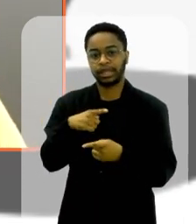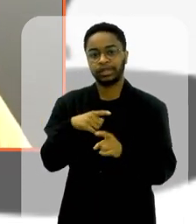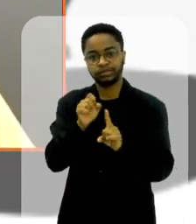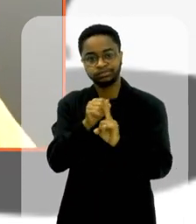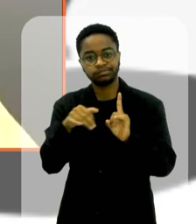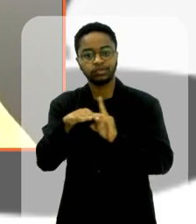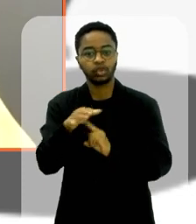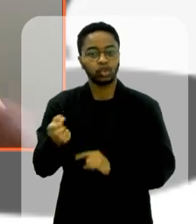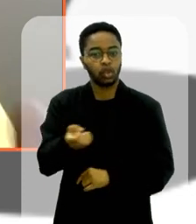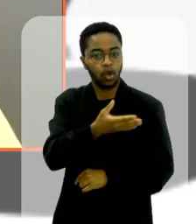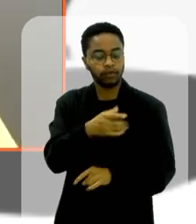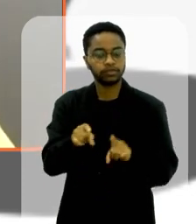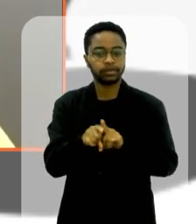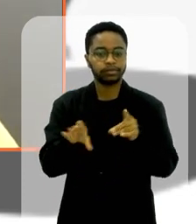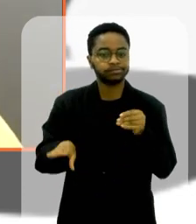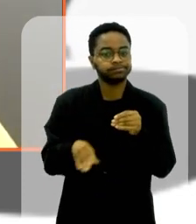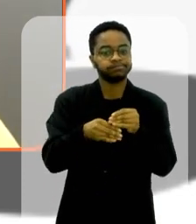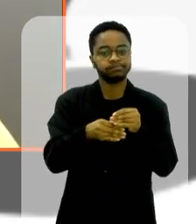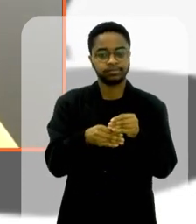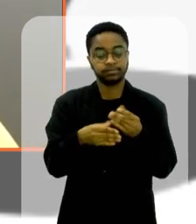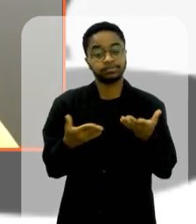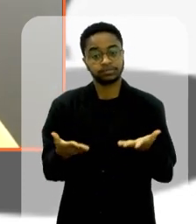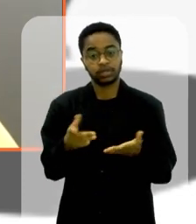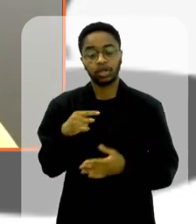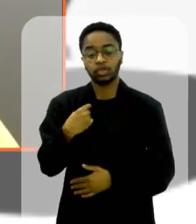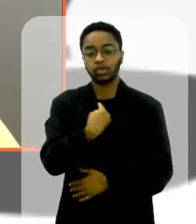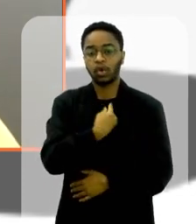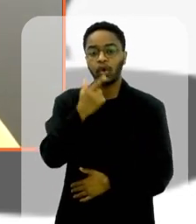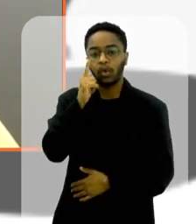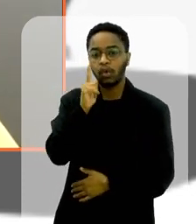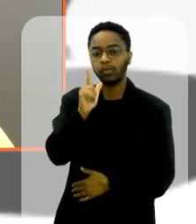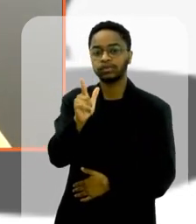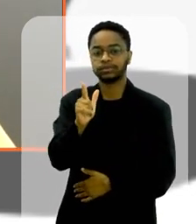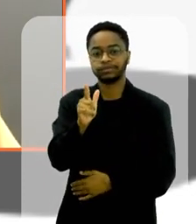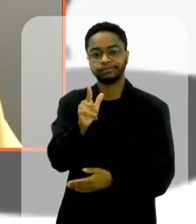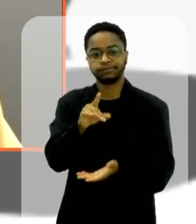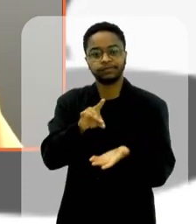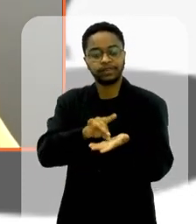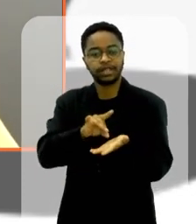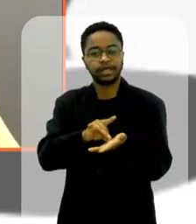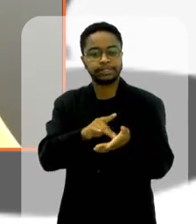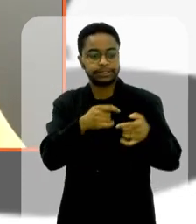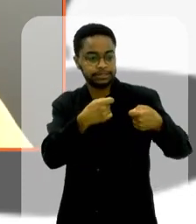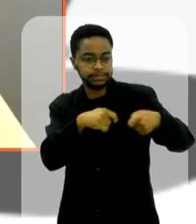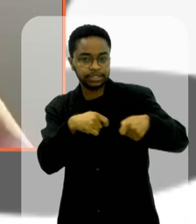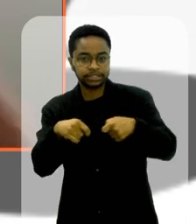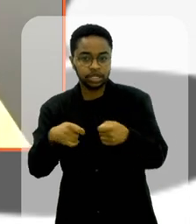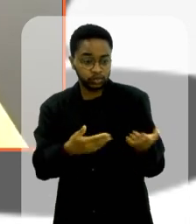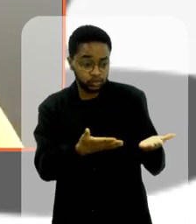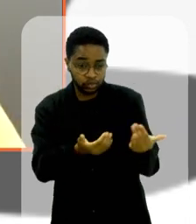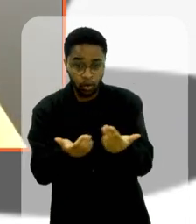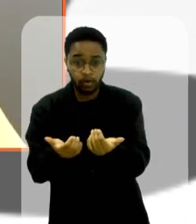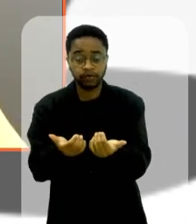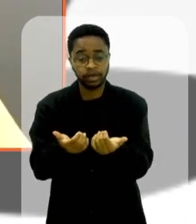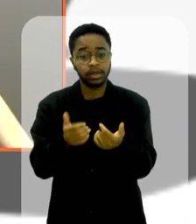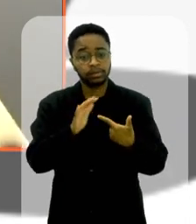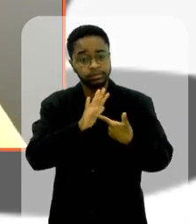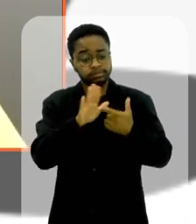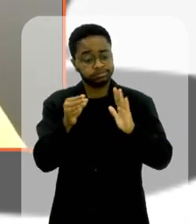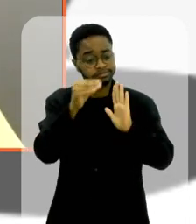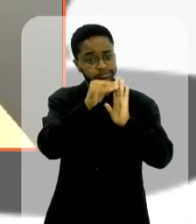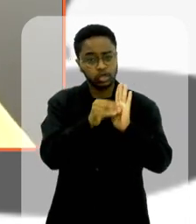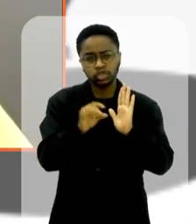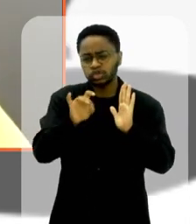termos novos, para que a gente possa, então, com isso, atender aquela demanda dos jovens que